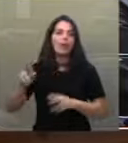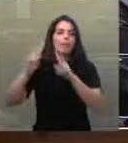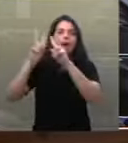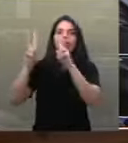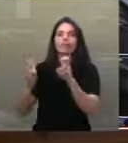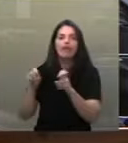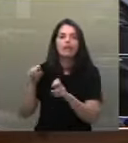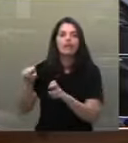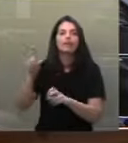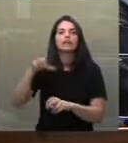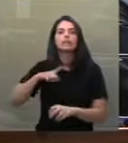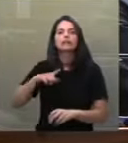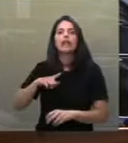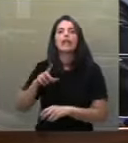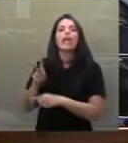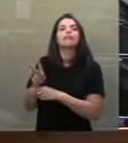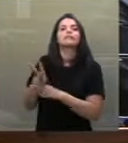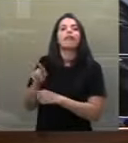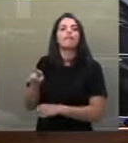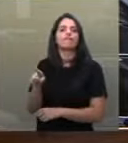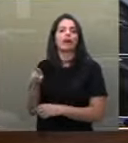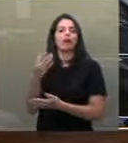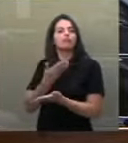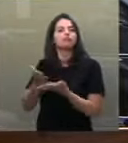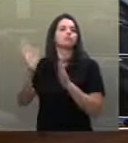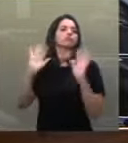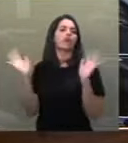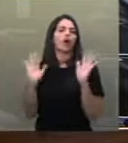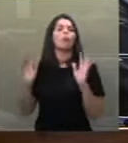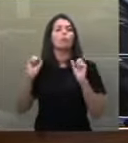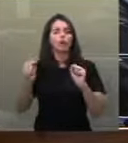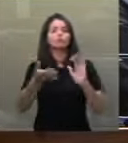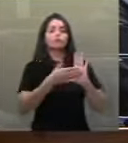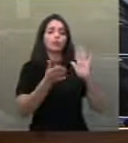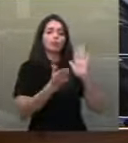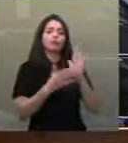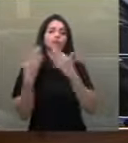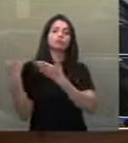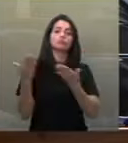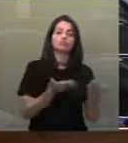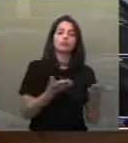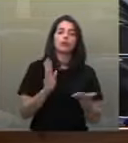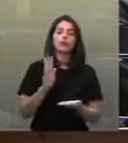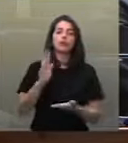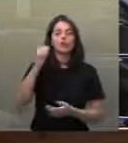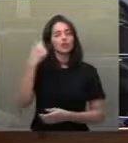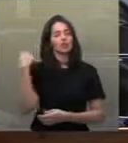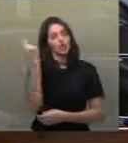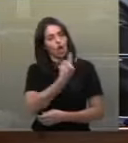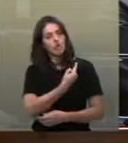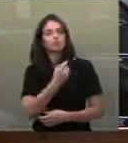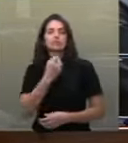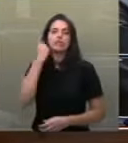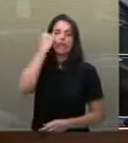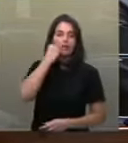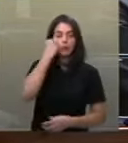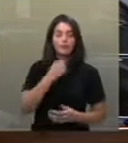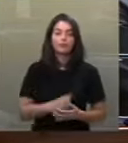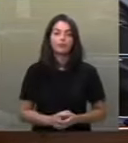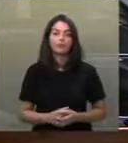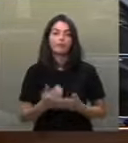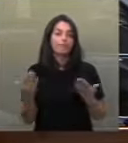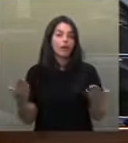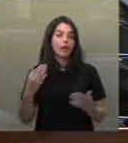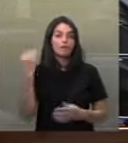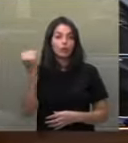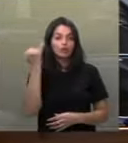recai reserva de iniciativa, podendo, portanto, a proposição ser apresentada por membro do Congresso Nacional. Em particular, convém